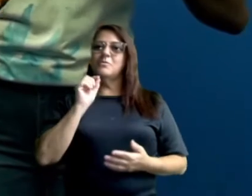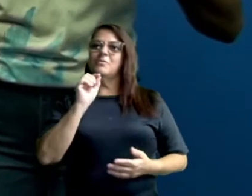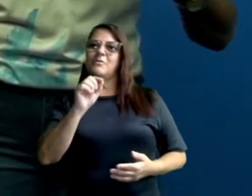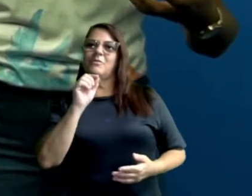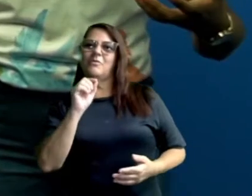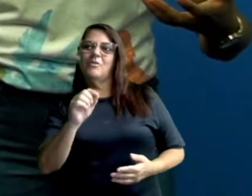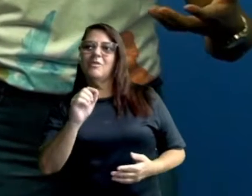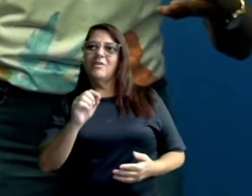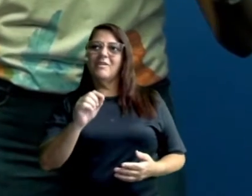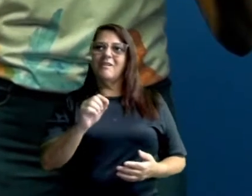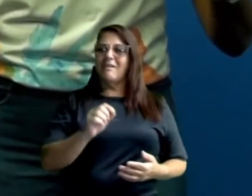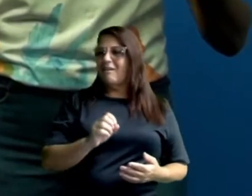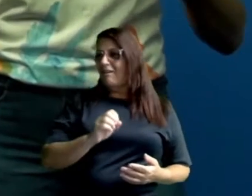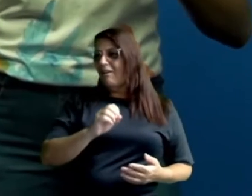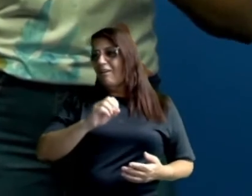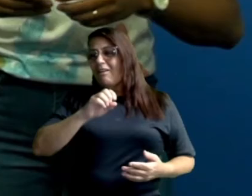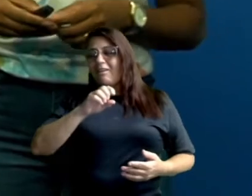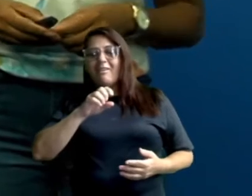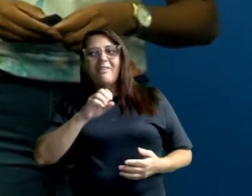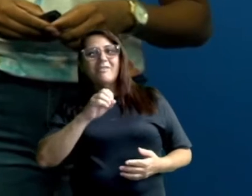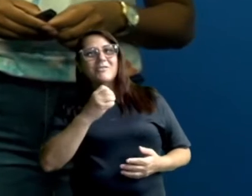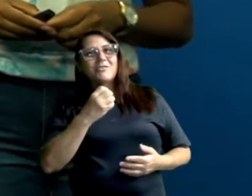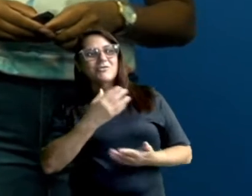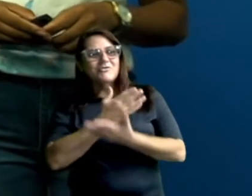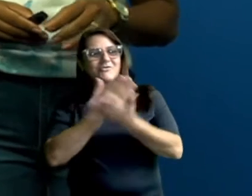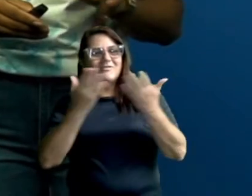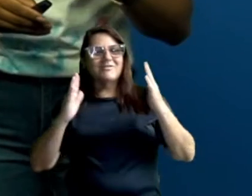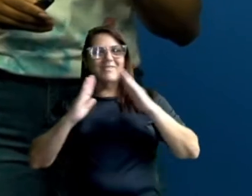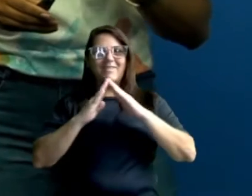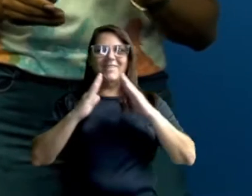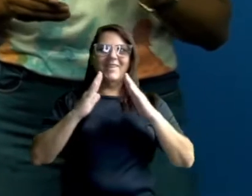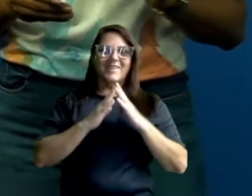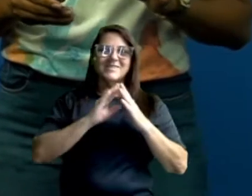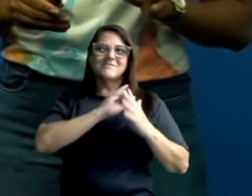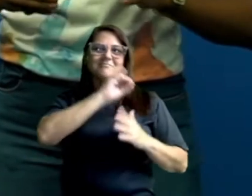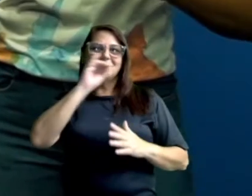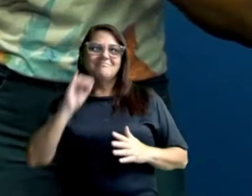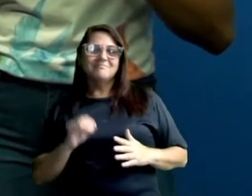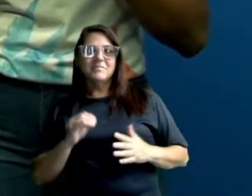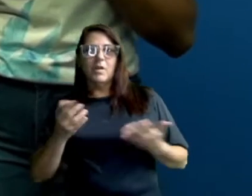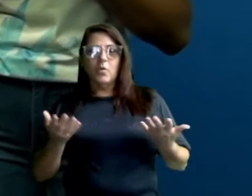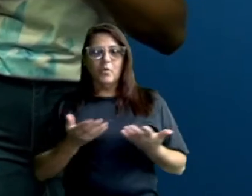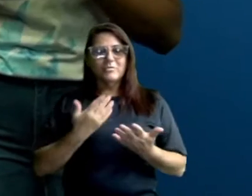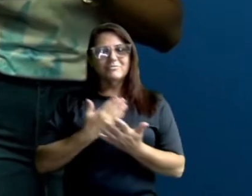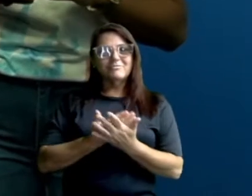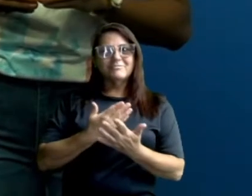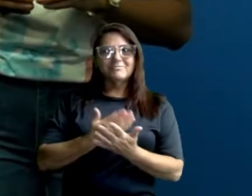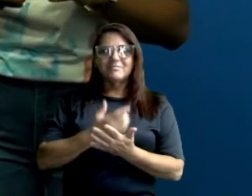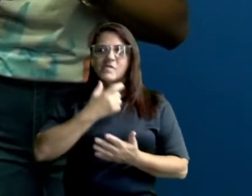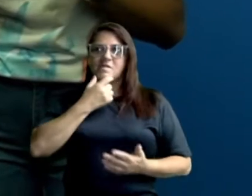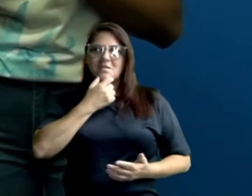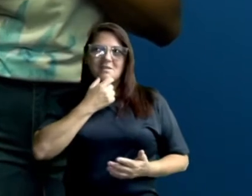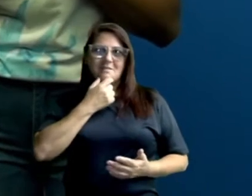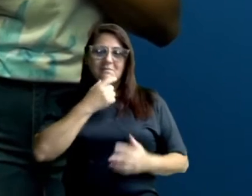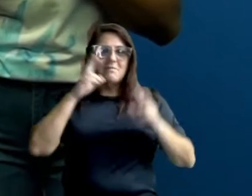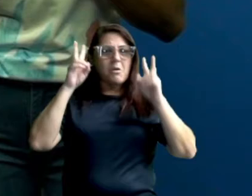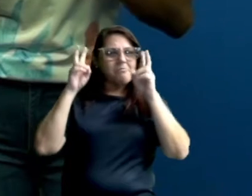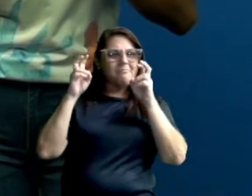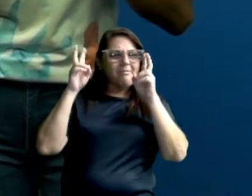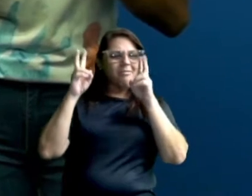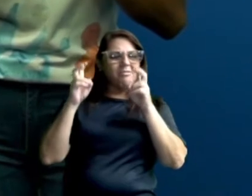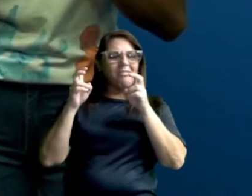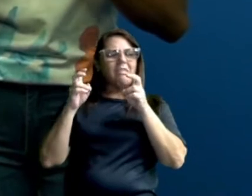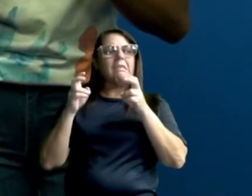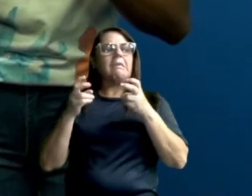um hello para todos vocês que estão aí em casa. Vejam só, nossa aula de inglês hoje, ela tem um tema muito,